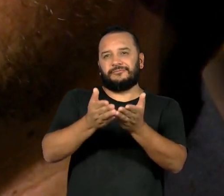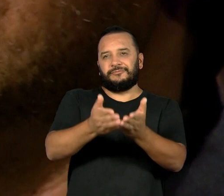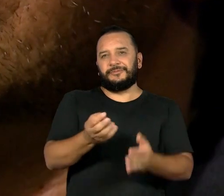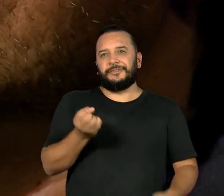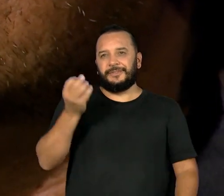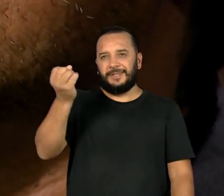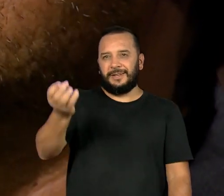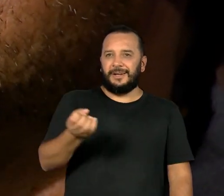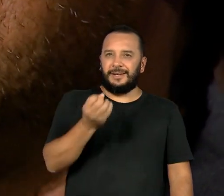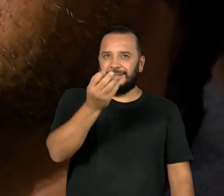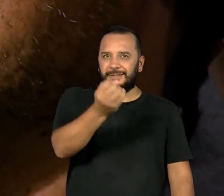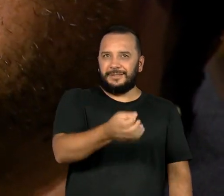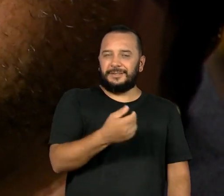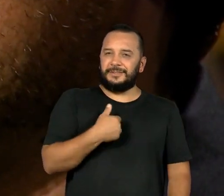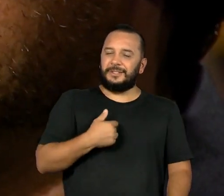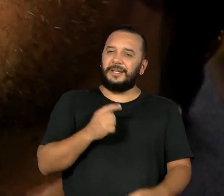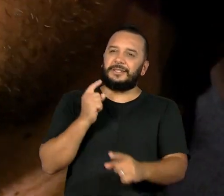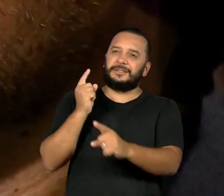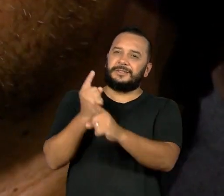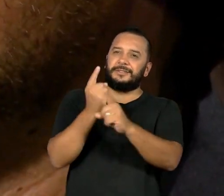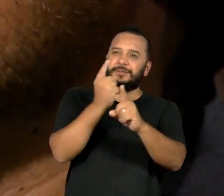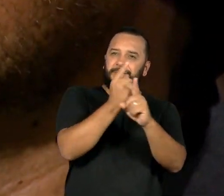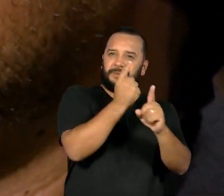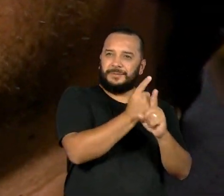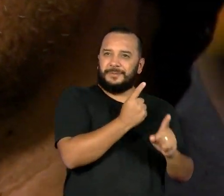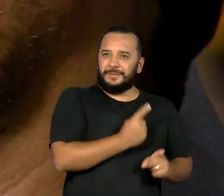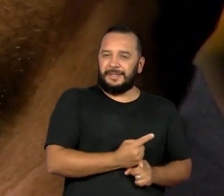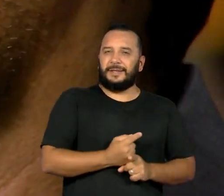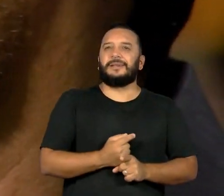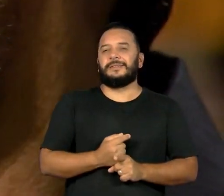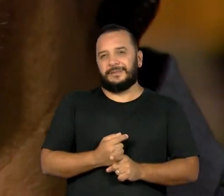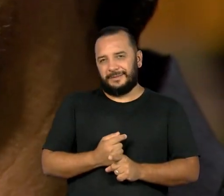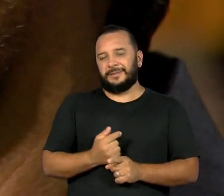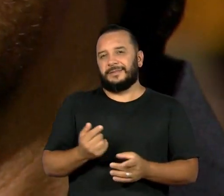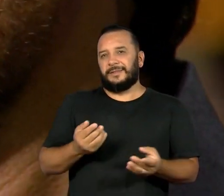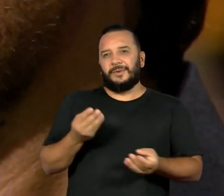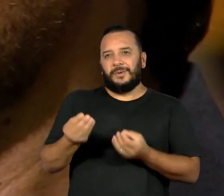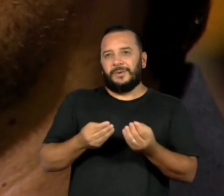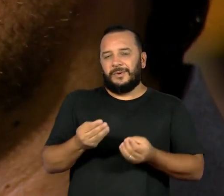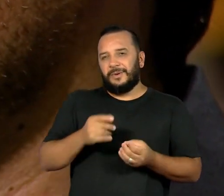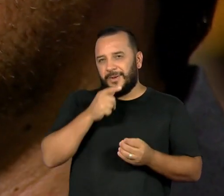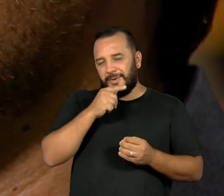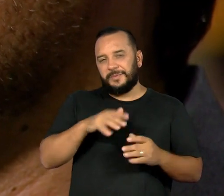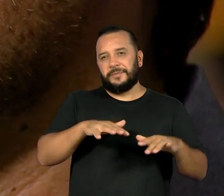barco e descobertas por essa incerteza do mar.